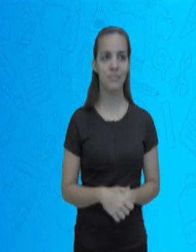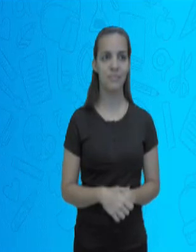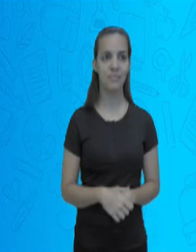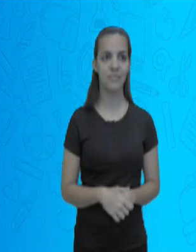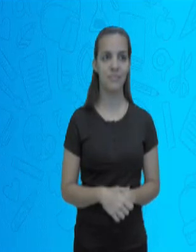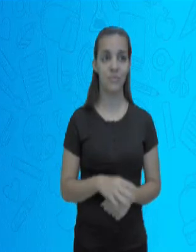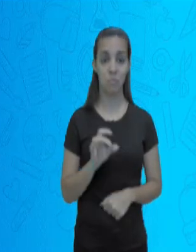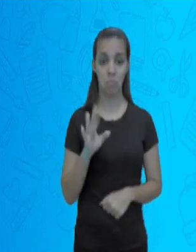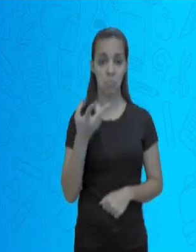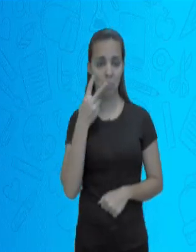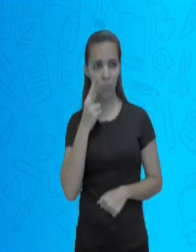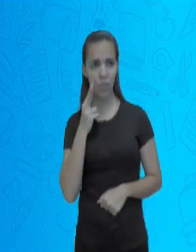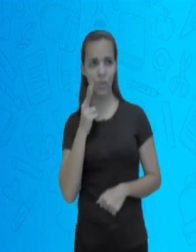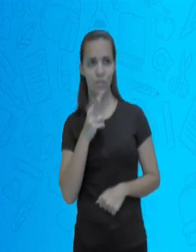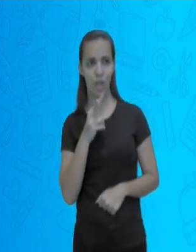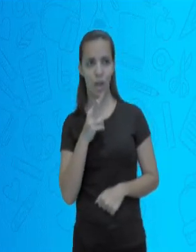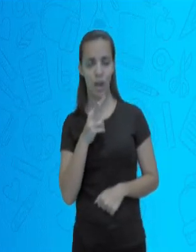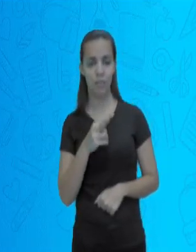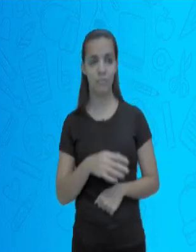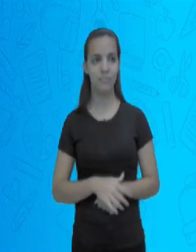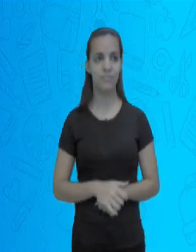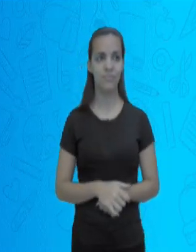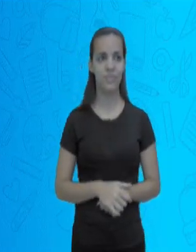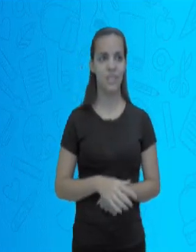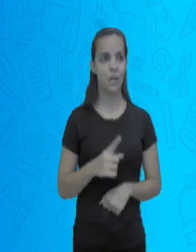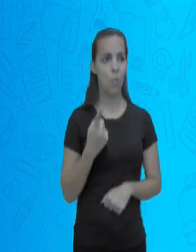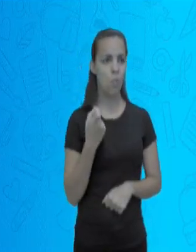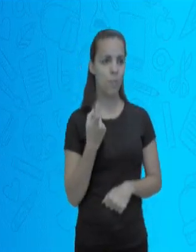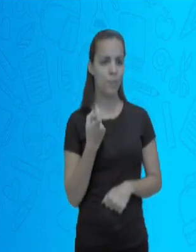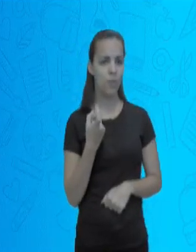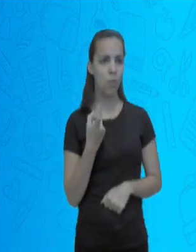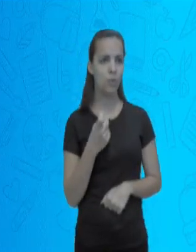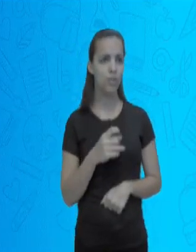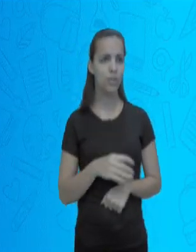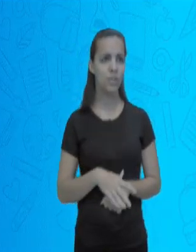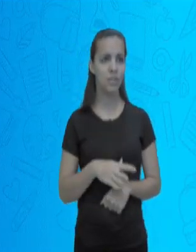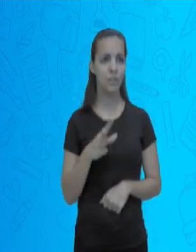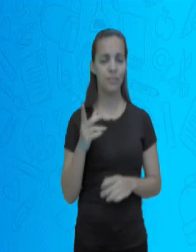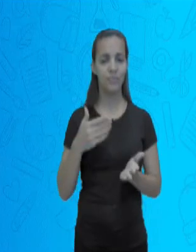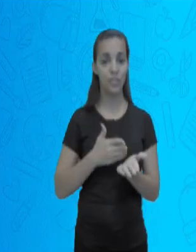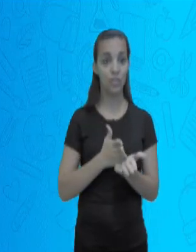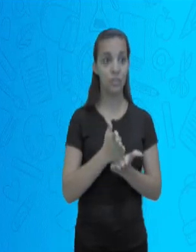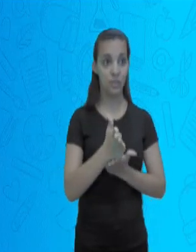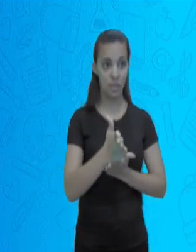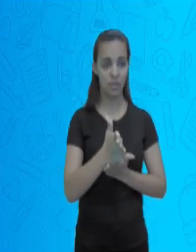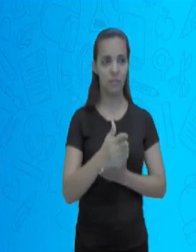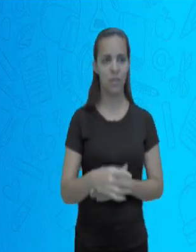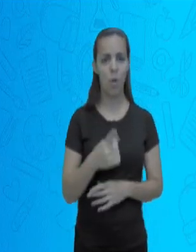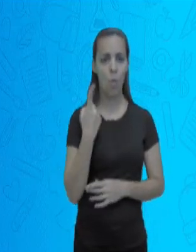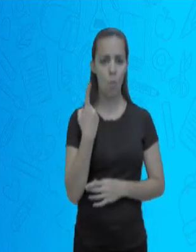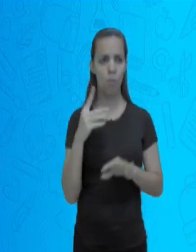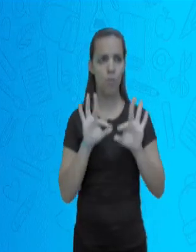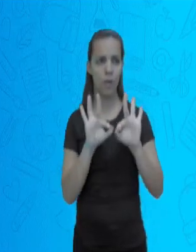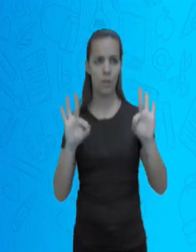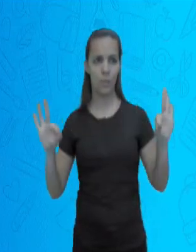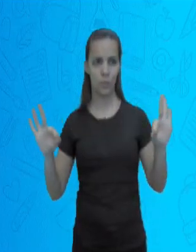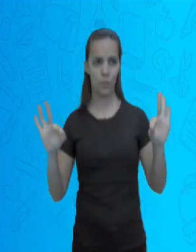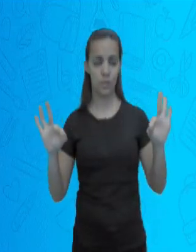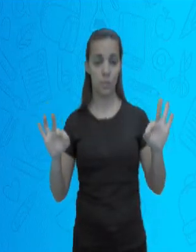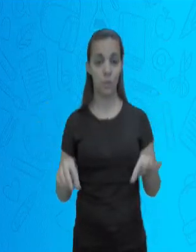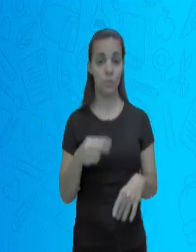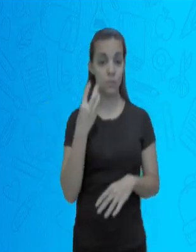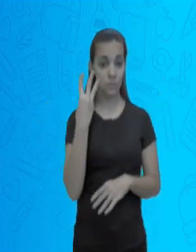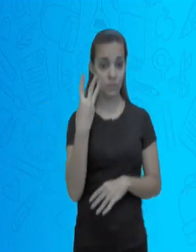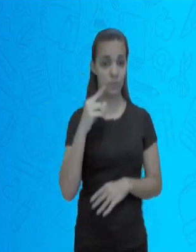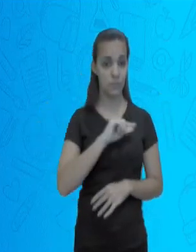Só de olhar, vemos que não, né? A única forma de traçar uma reta passando por